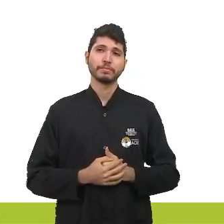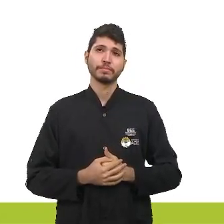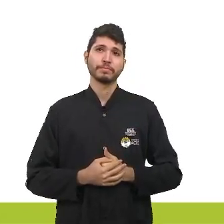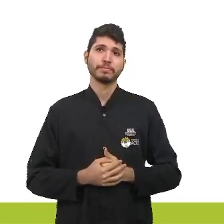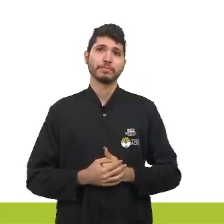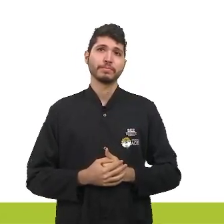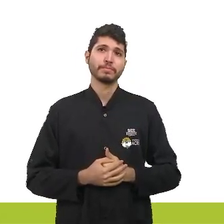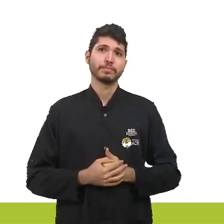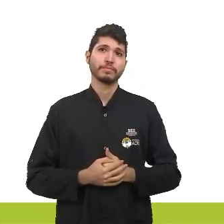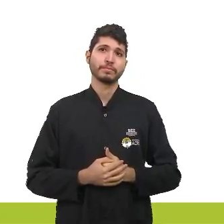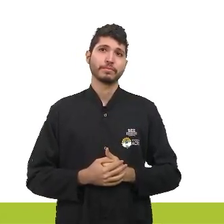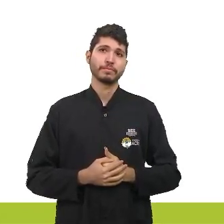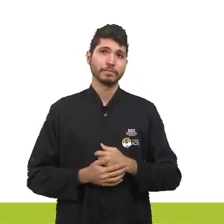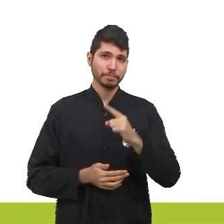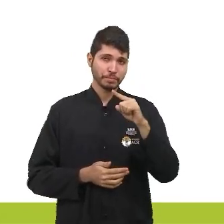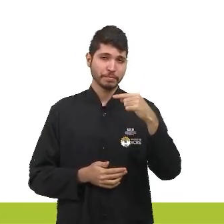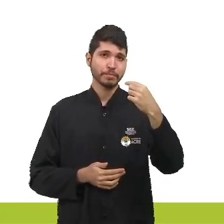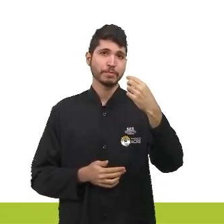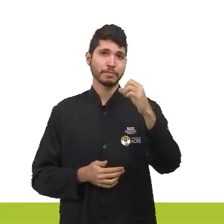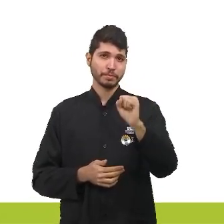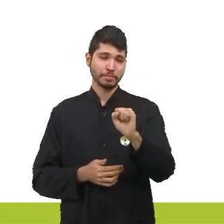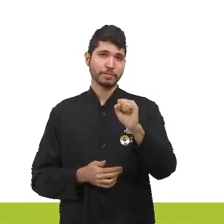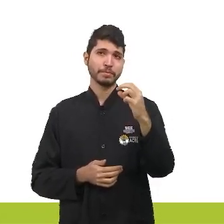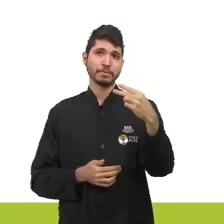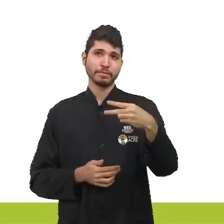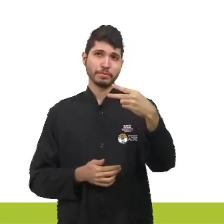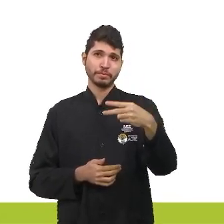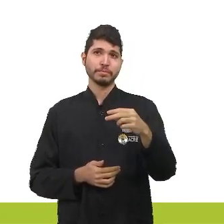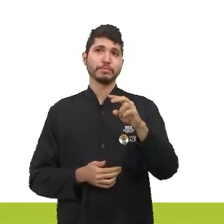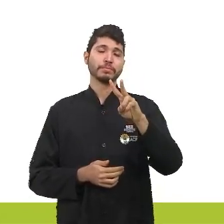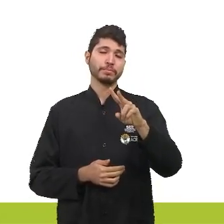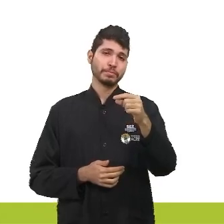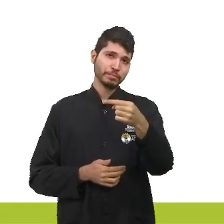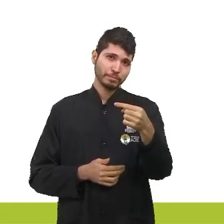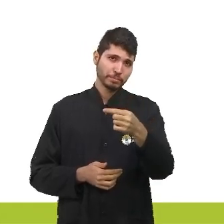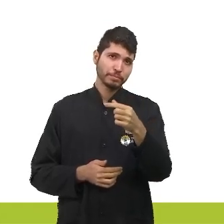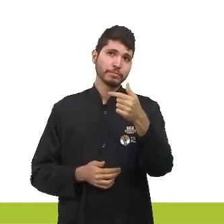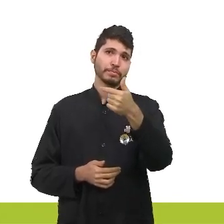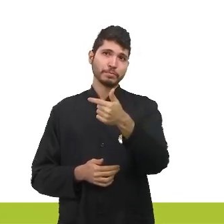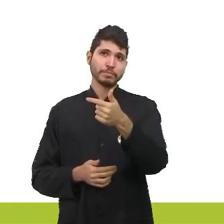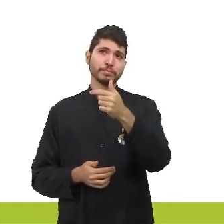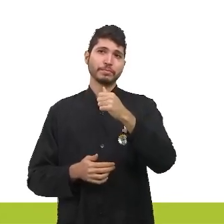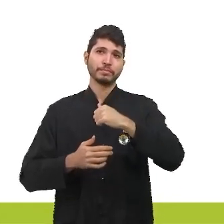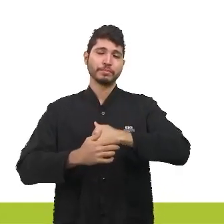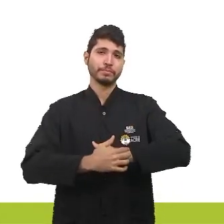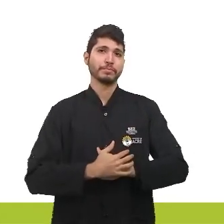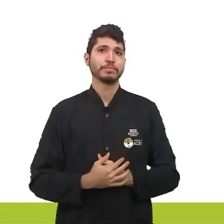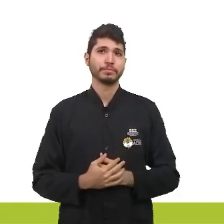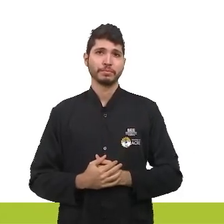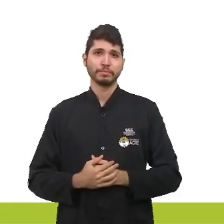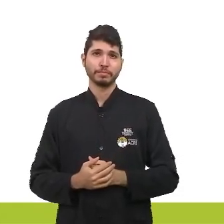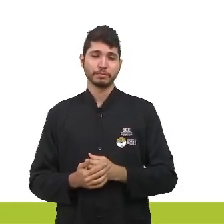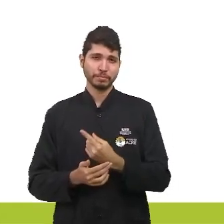igual a V menos 2, de modo que o número de vértices é 10.